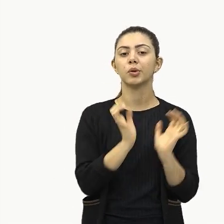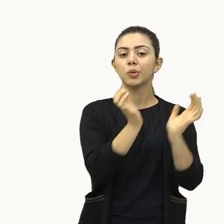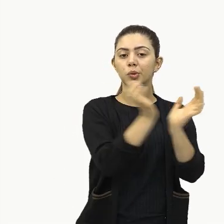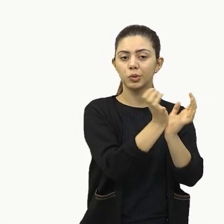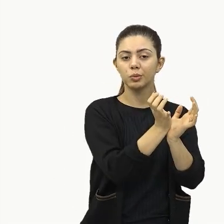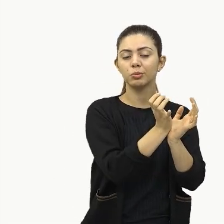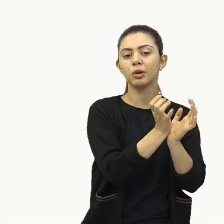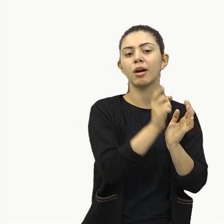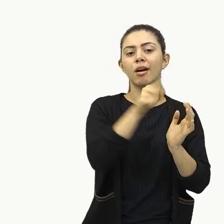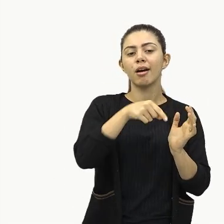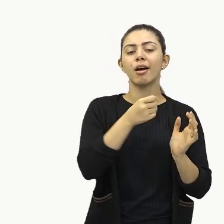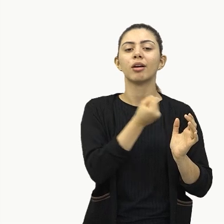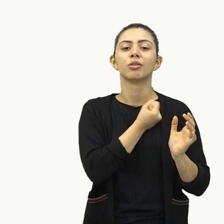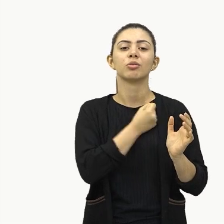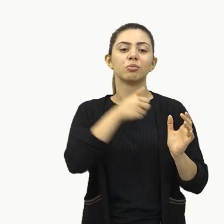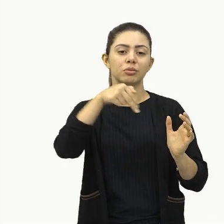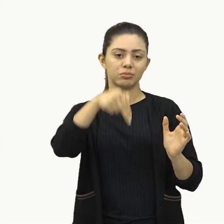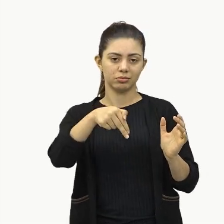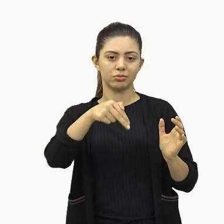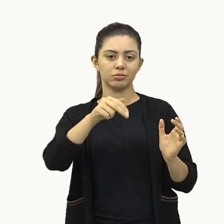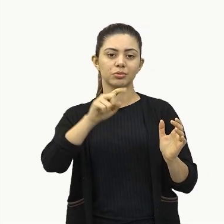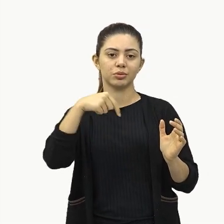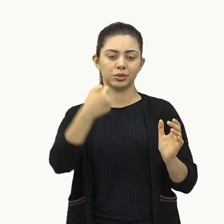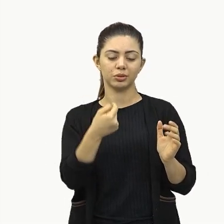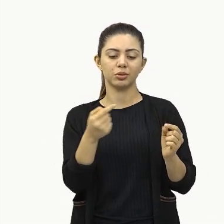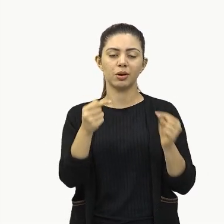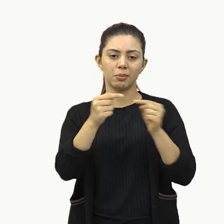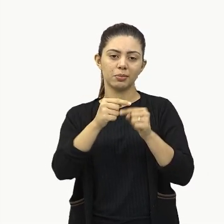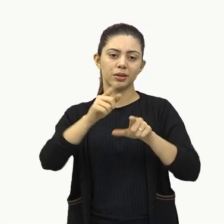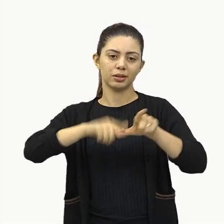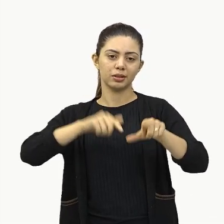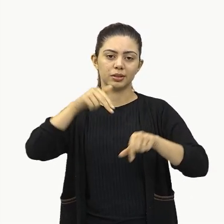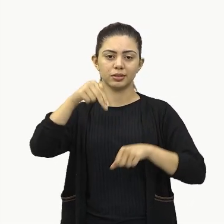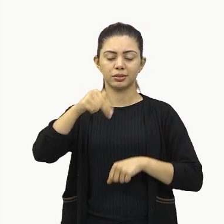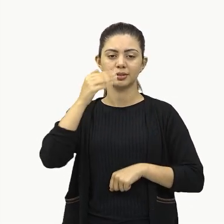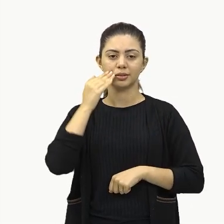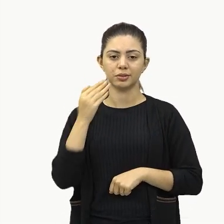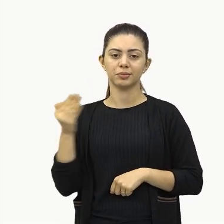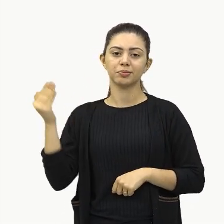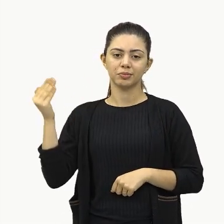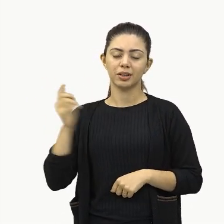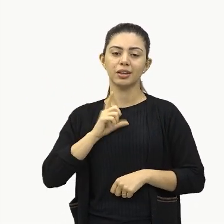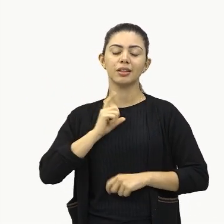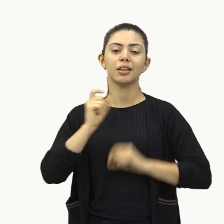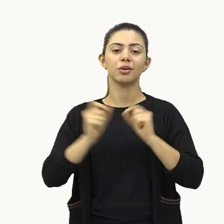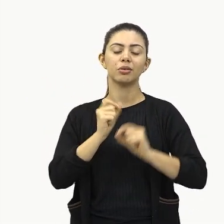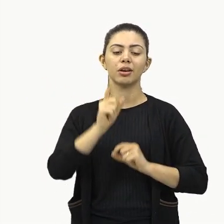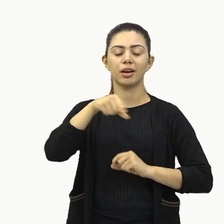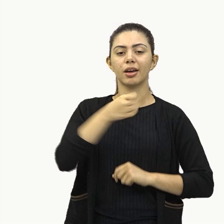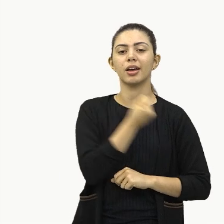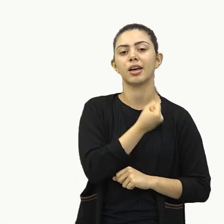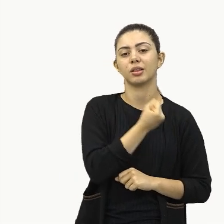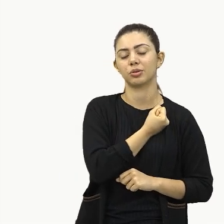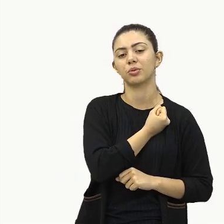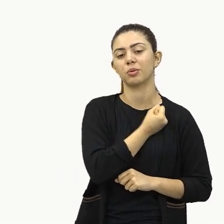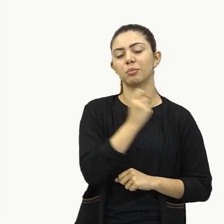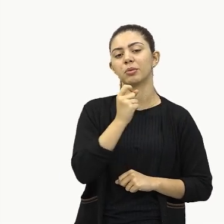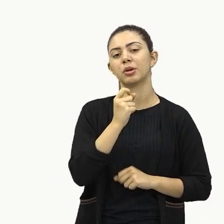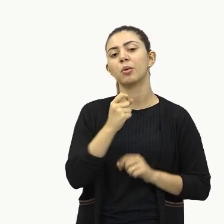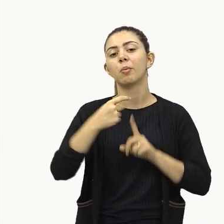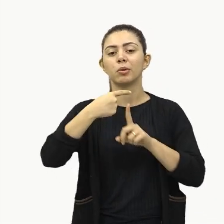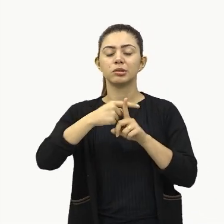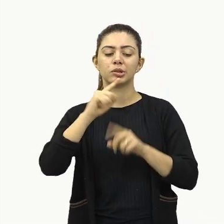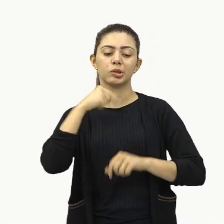conjunto dos números naturais, que nós simbolizamos pela letra N e que é formado por quem? Por números que nós usamos